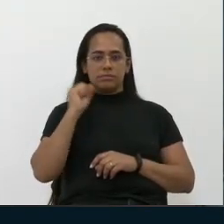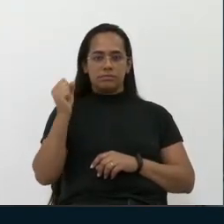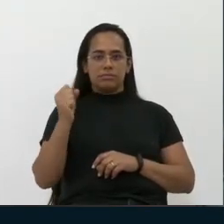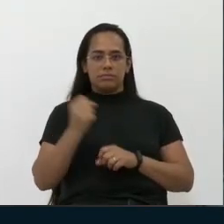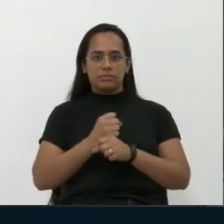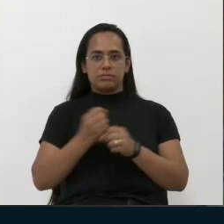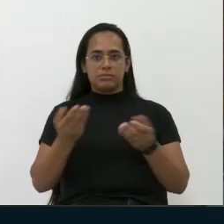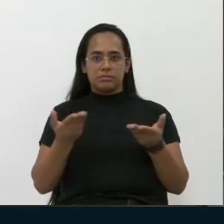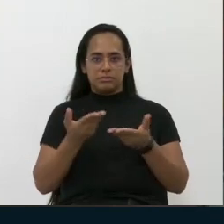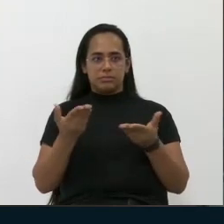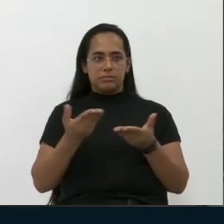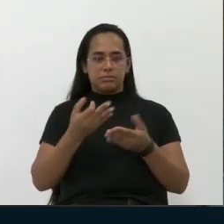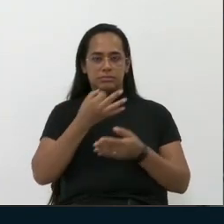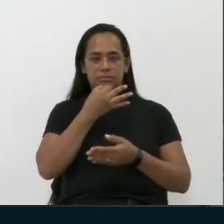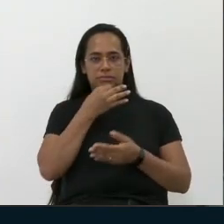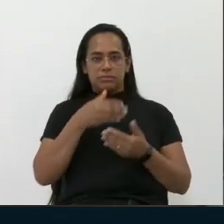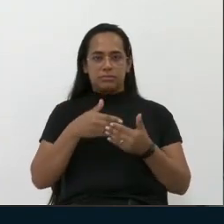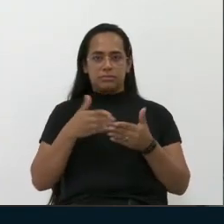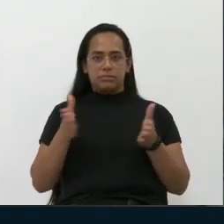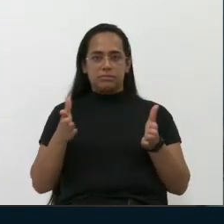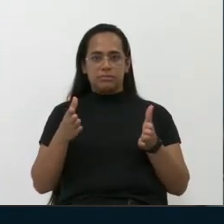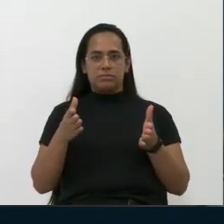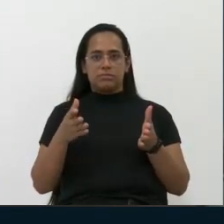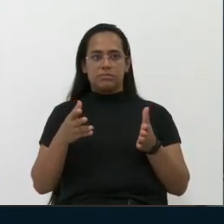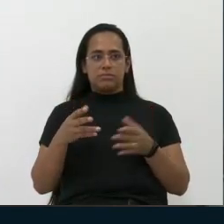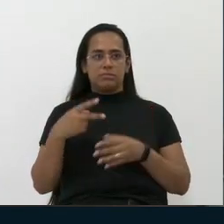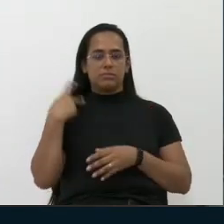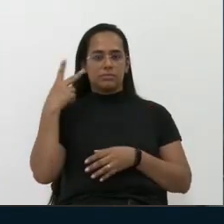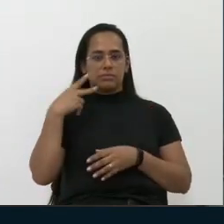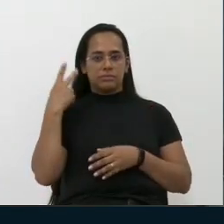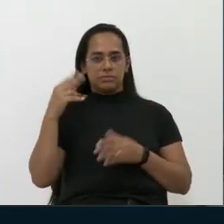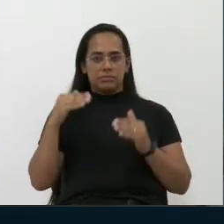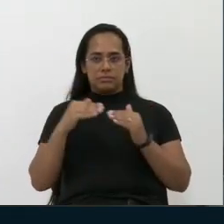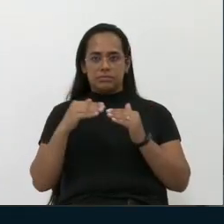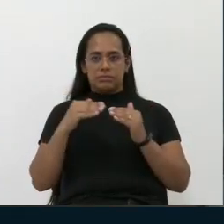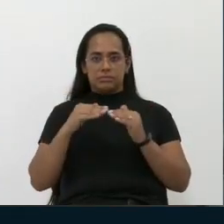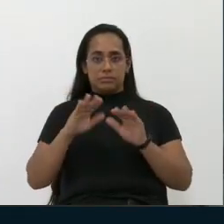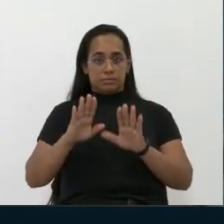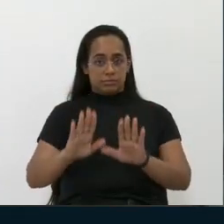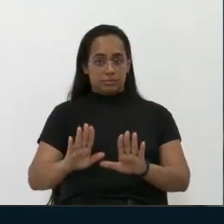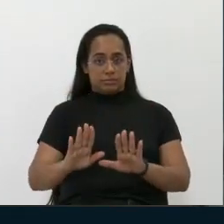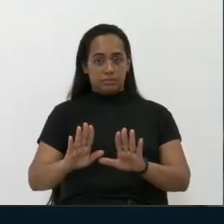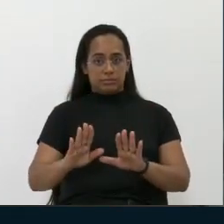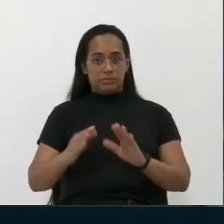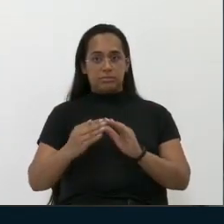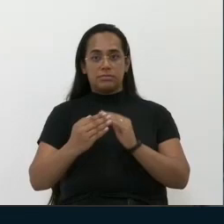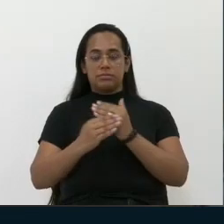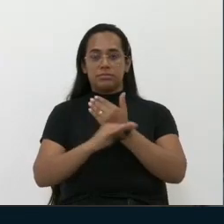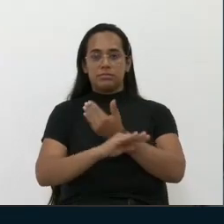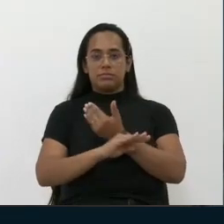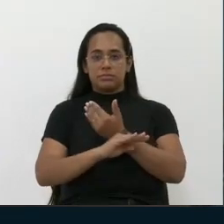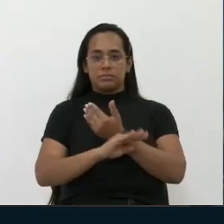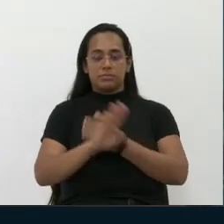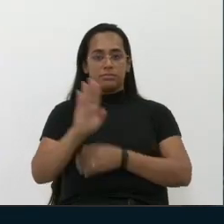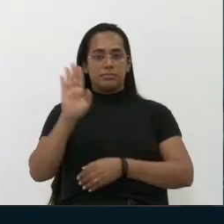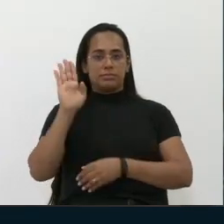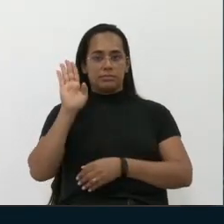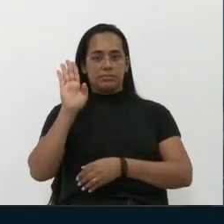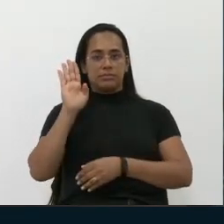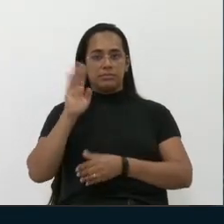2024. Está aberta a palavra. Os vereadores favoráveis permaneçam como estão e os contrários se